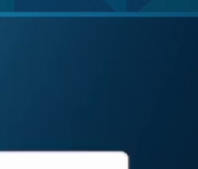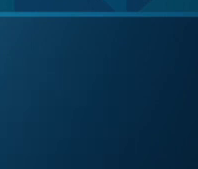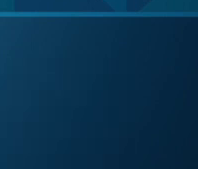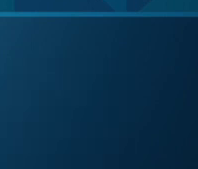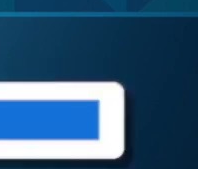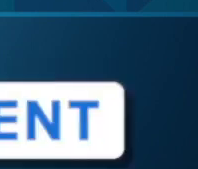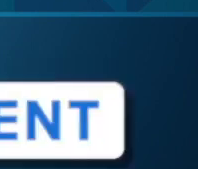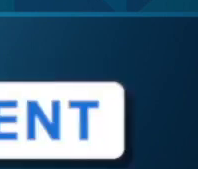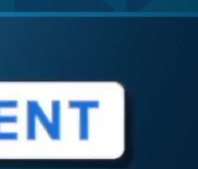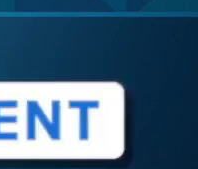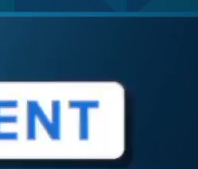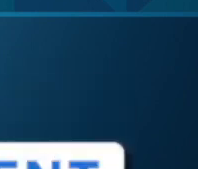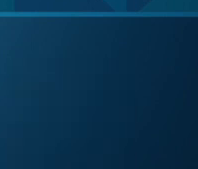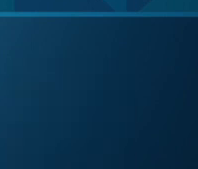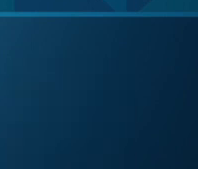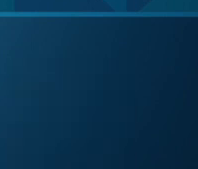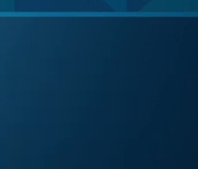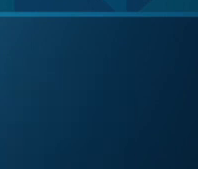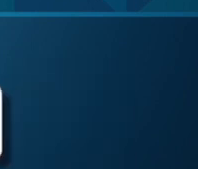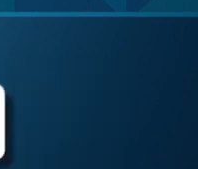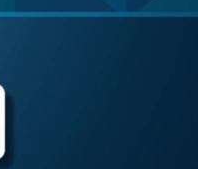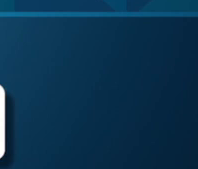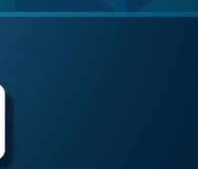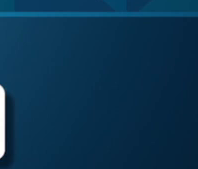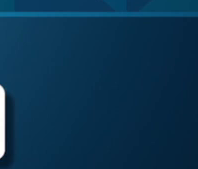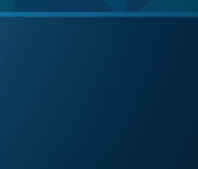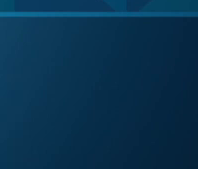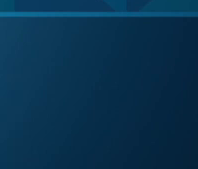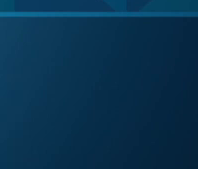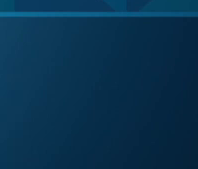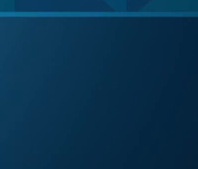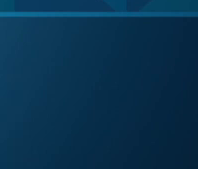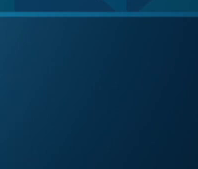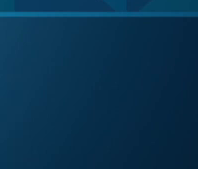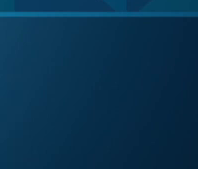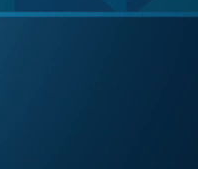notificação. Fo comentário, no fahe tutang, ba media social siraselek.